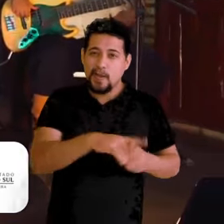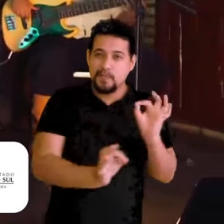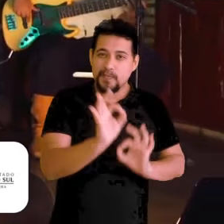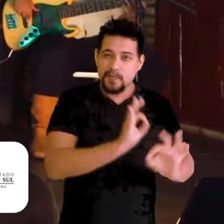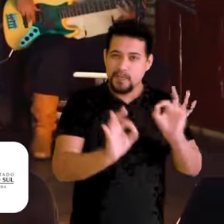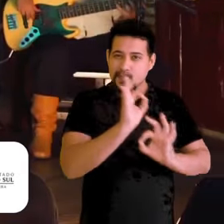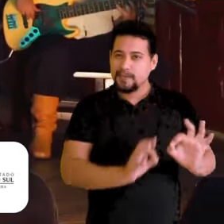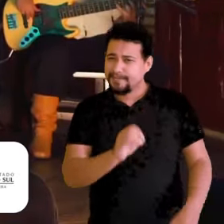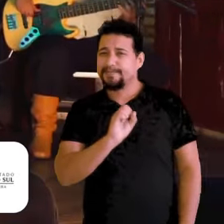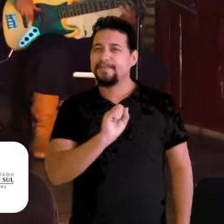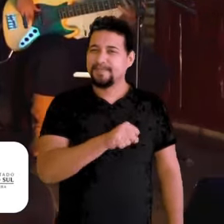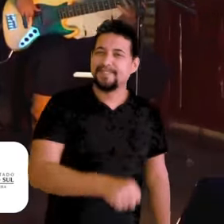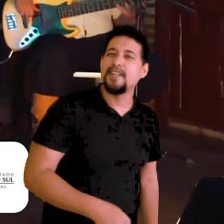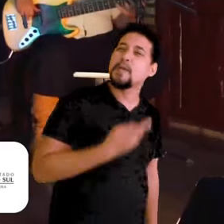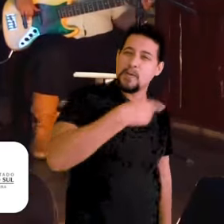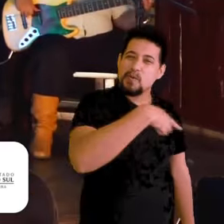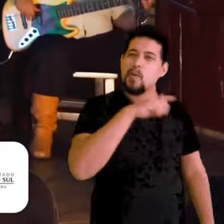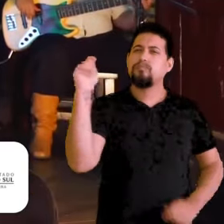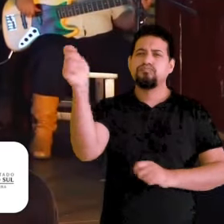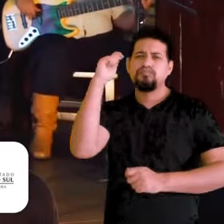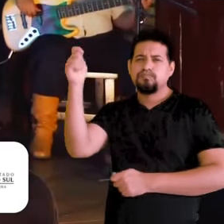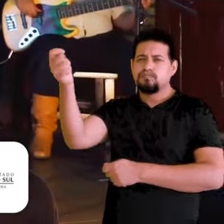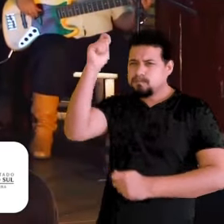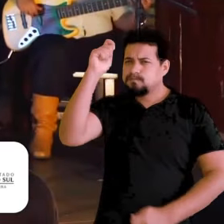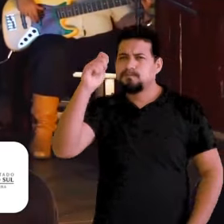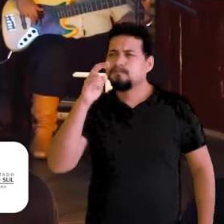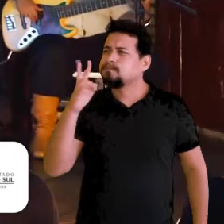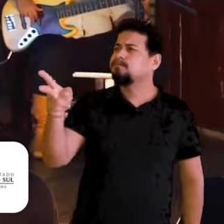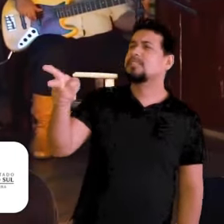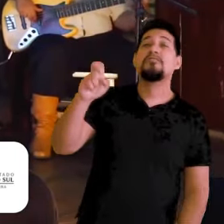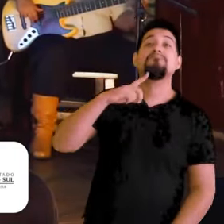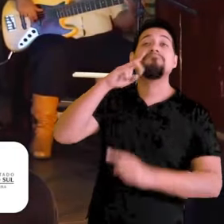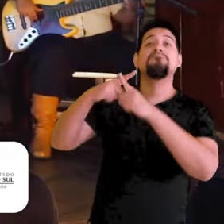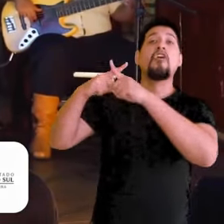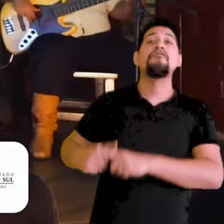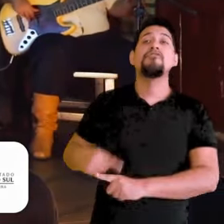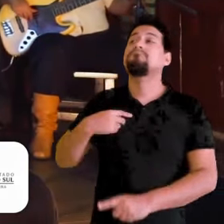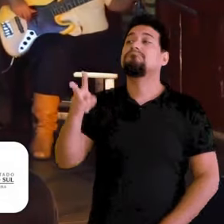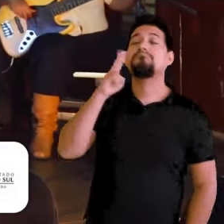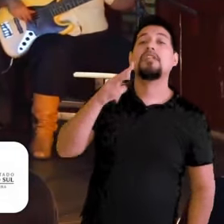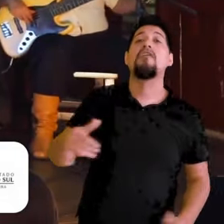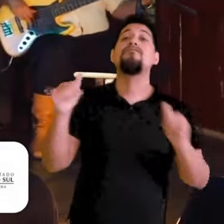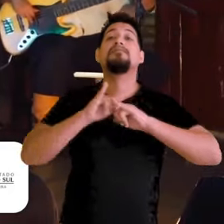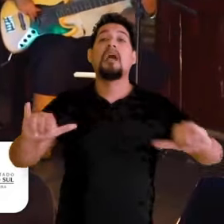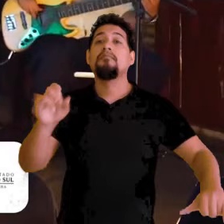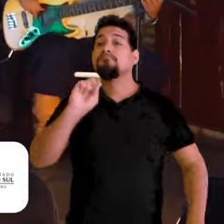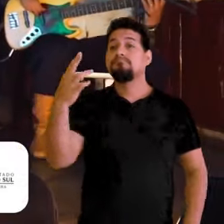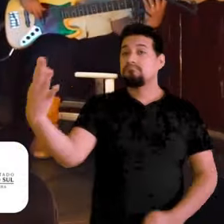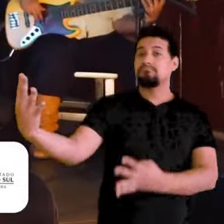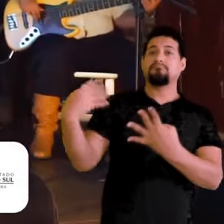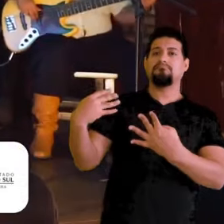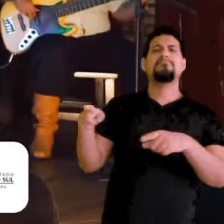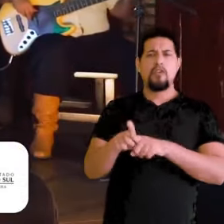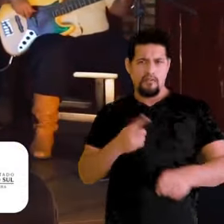no corral. Vou pro rodeio enfrentar um desafio, avisar pra quem não